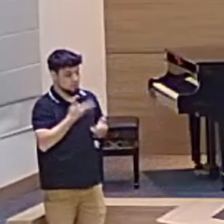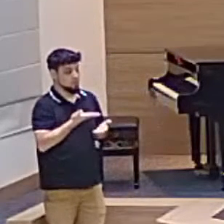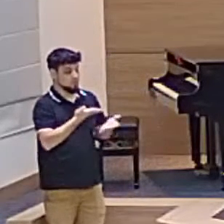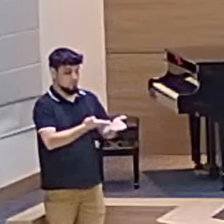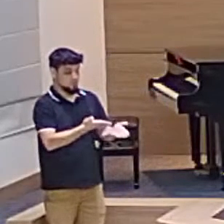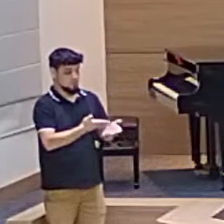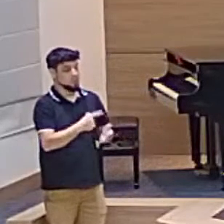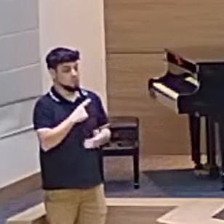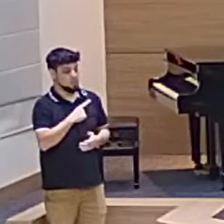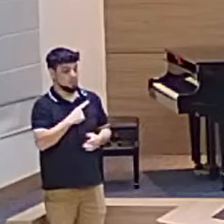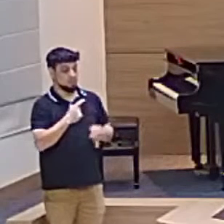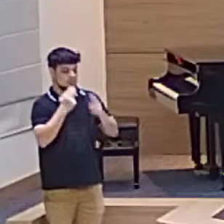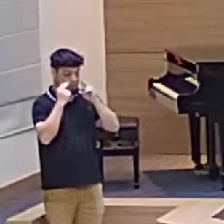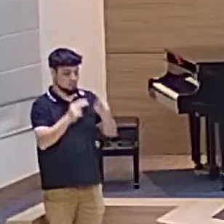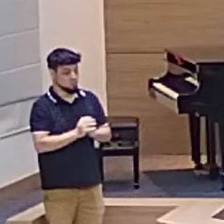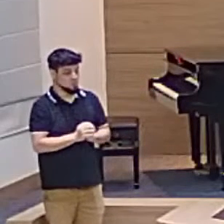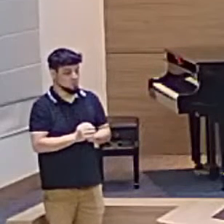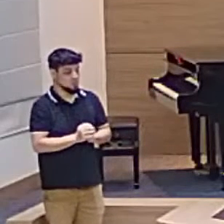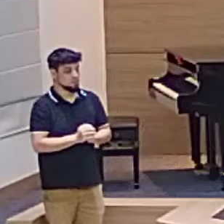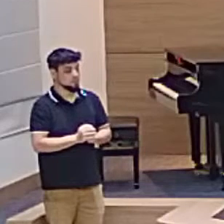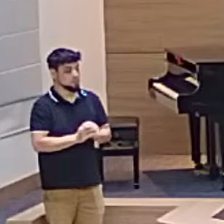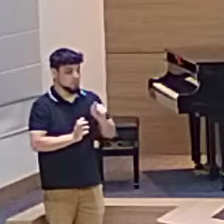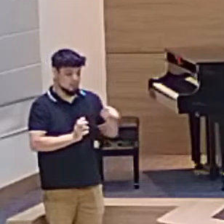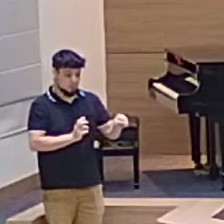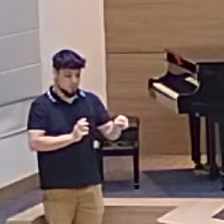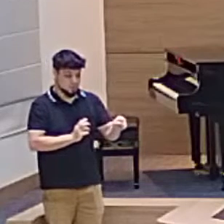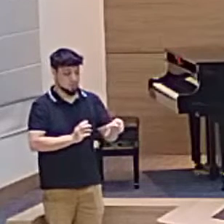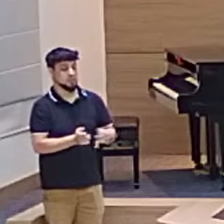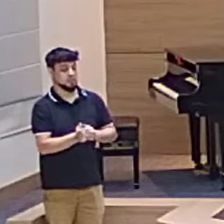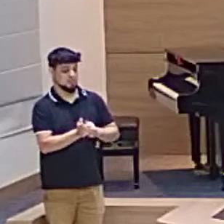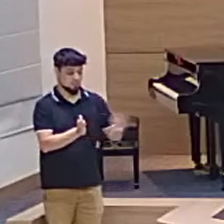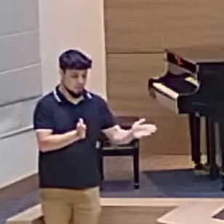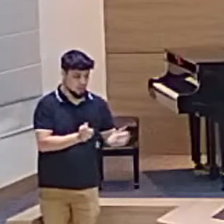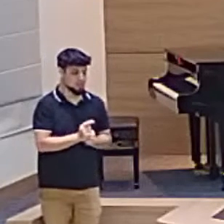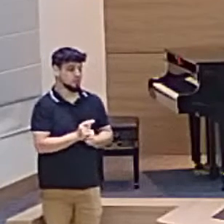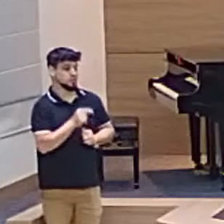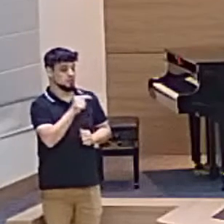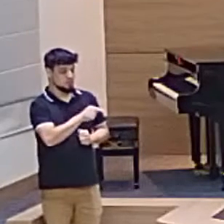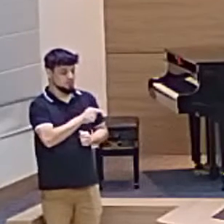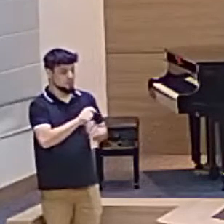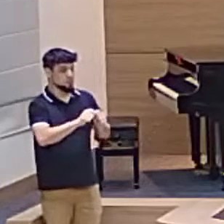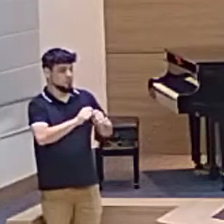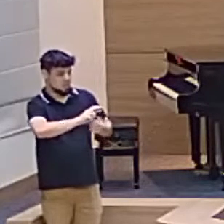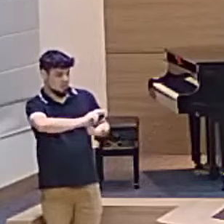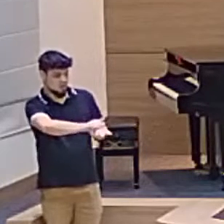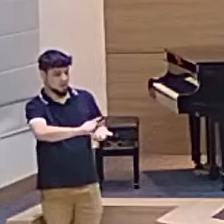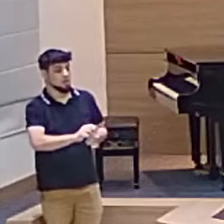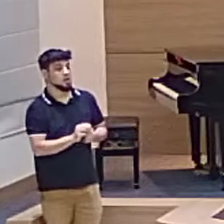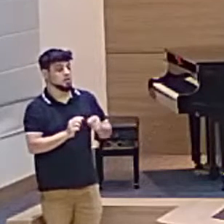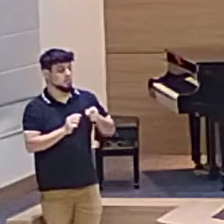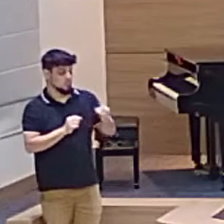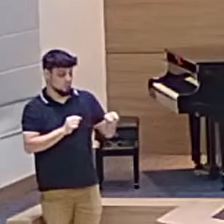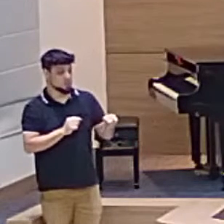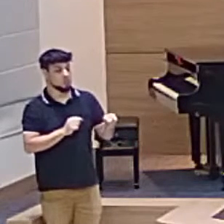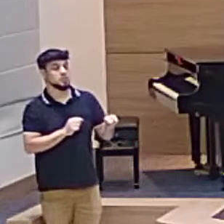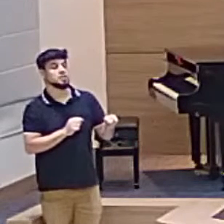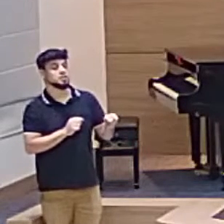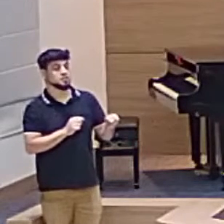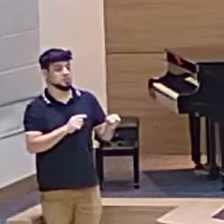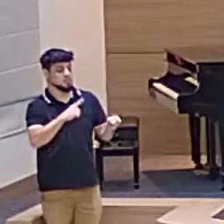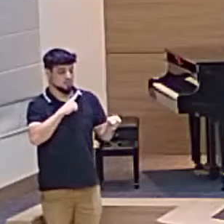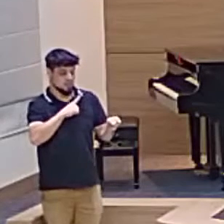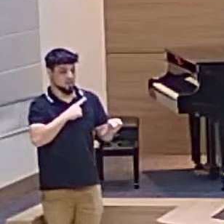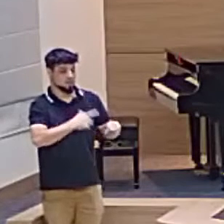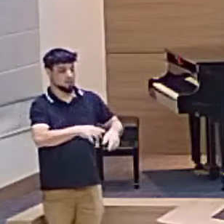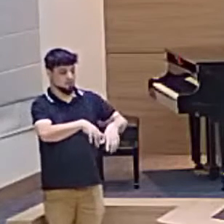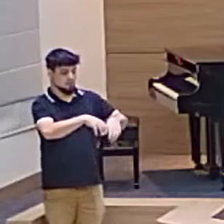se vocês não seguirem esse caminho certamente certamente o vaticínio contrário virar sobre vocês e